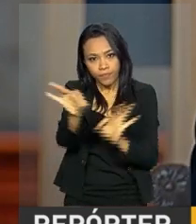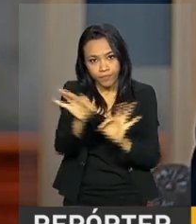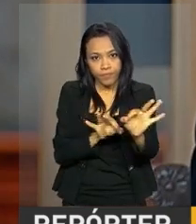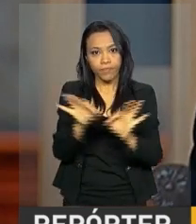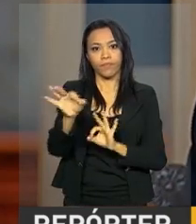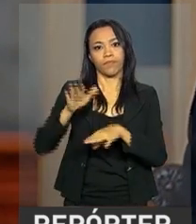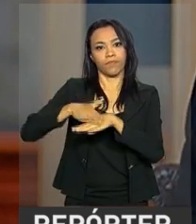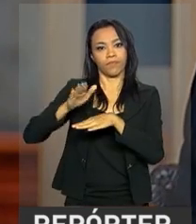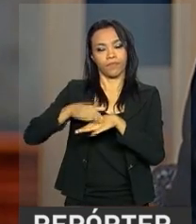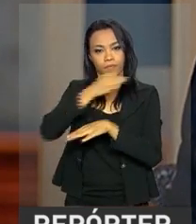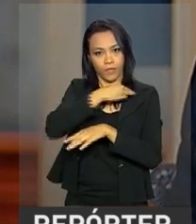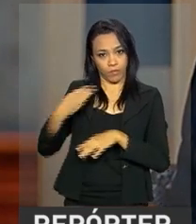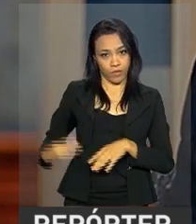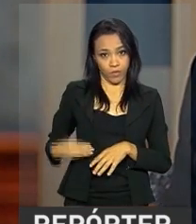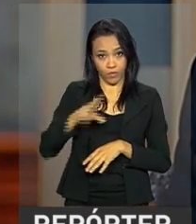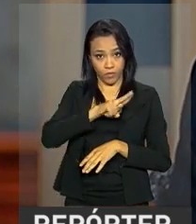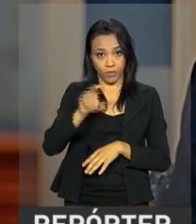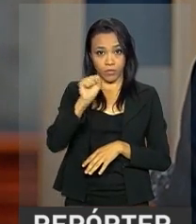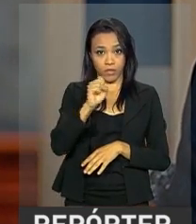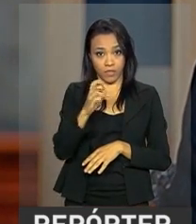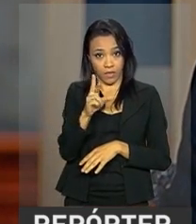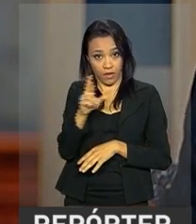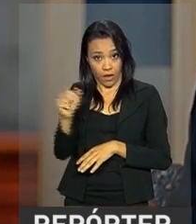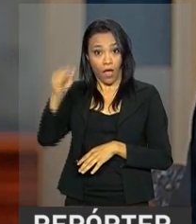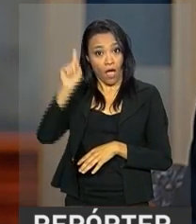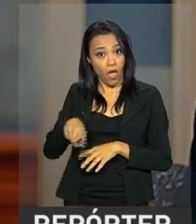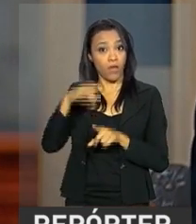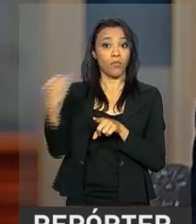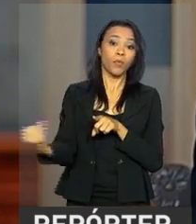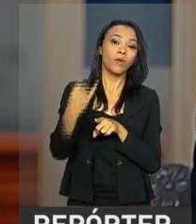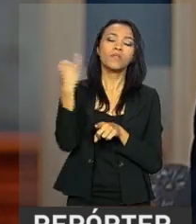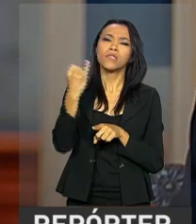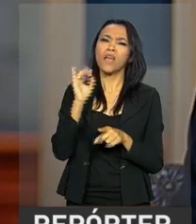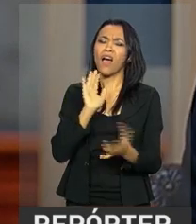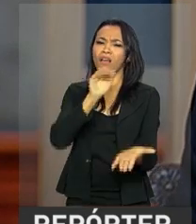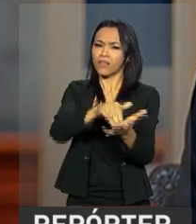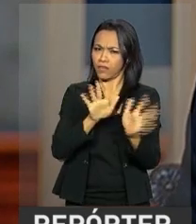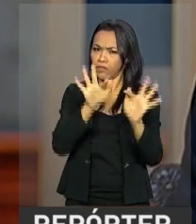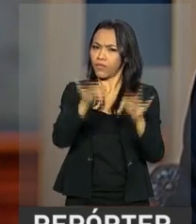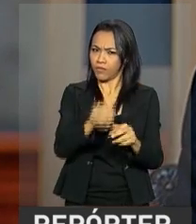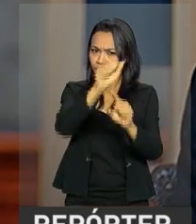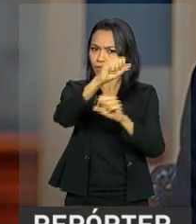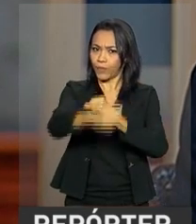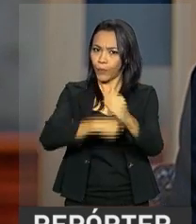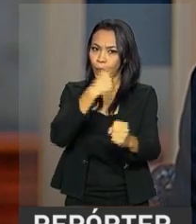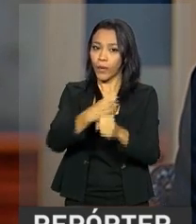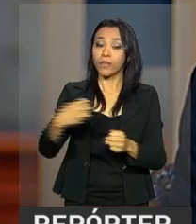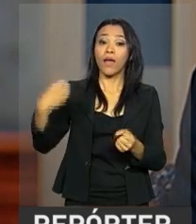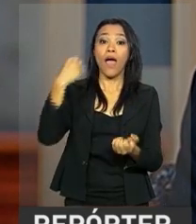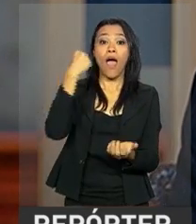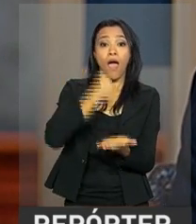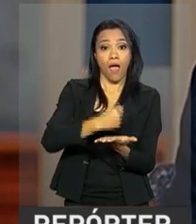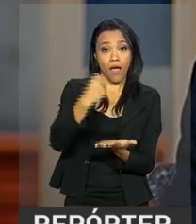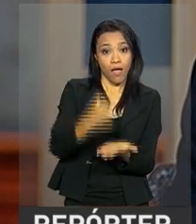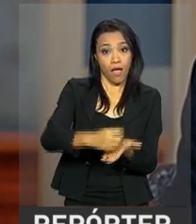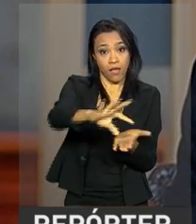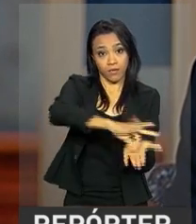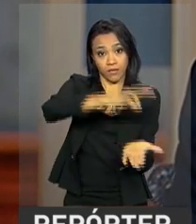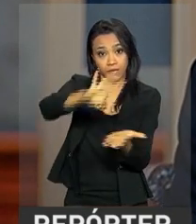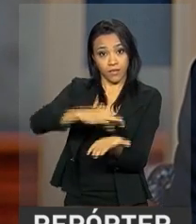ministro josé serra é importantíssima para que nós possamos até o final do ano assinar novos protocolos de cooperação